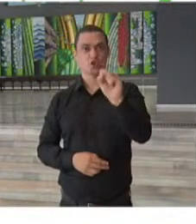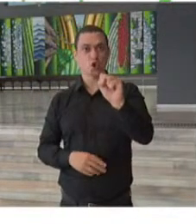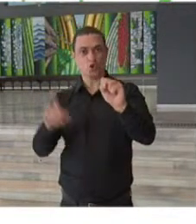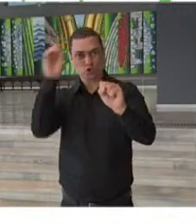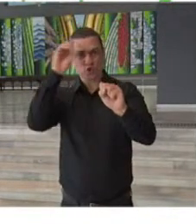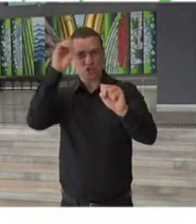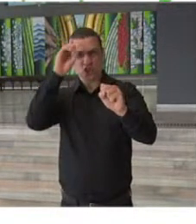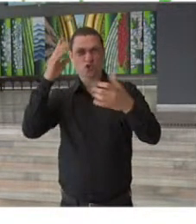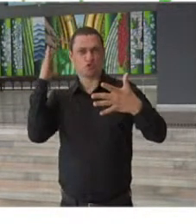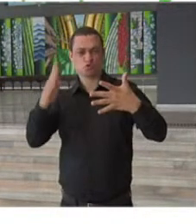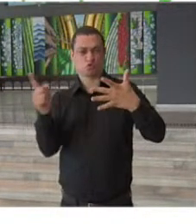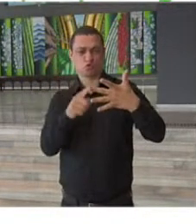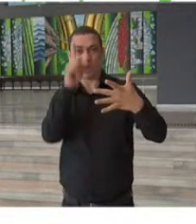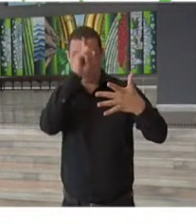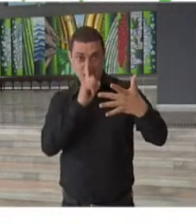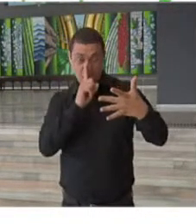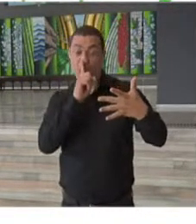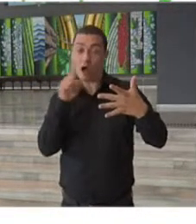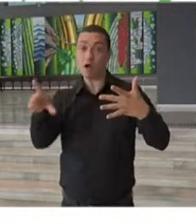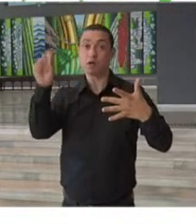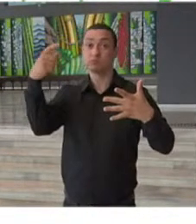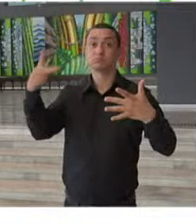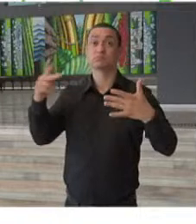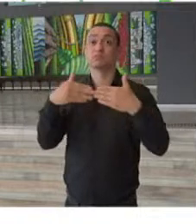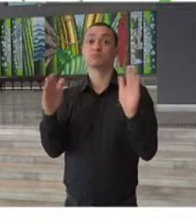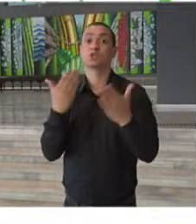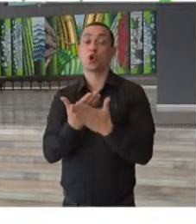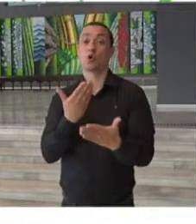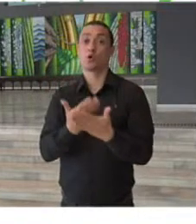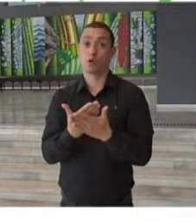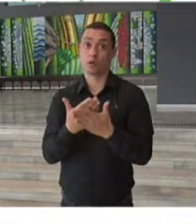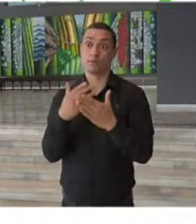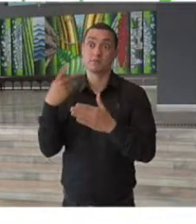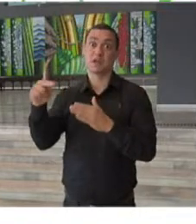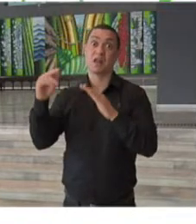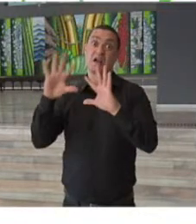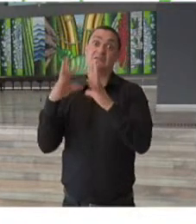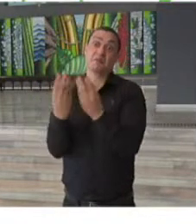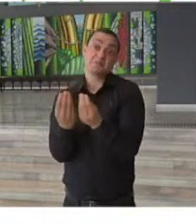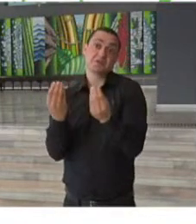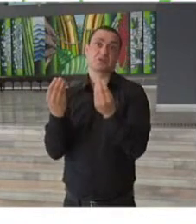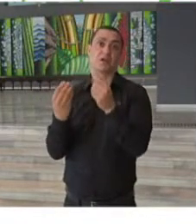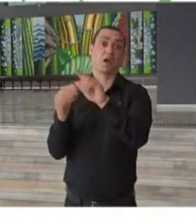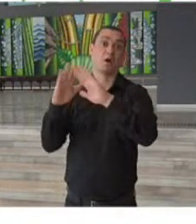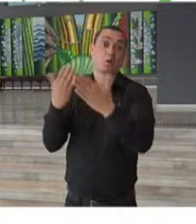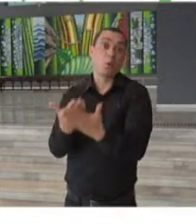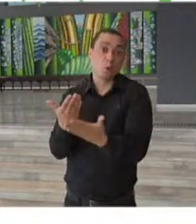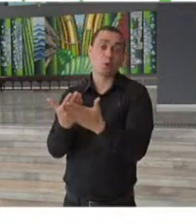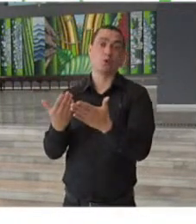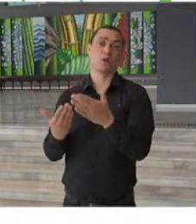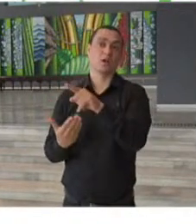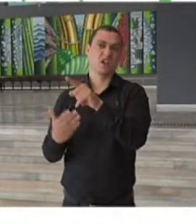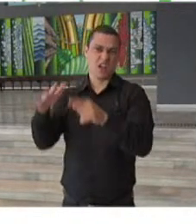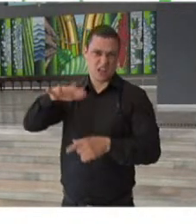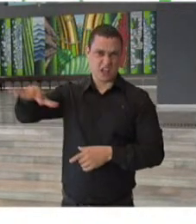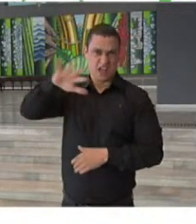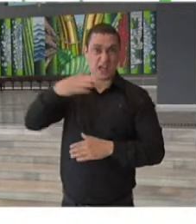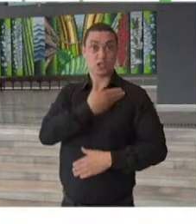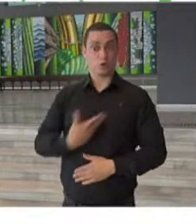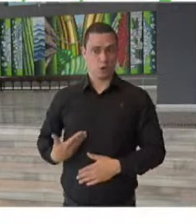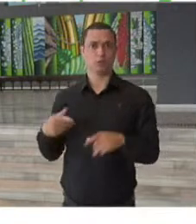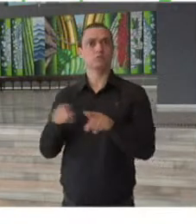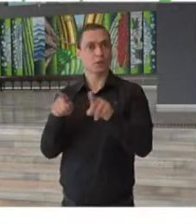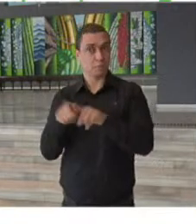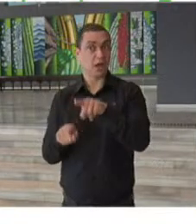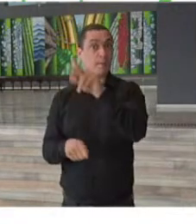fase amarela, é opcional a escola, opcional a família, opcional na rede estadual,